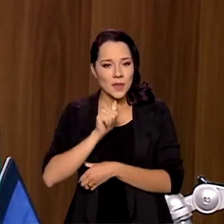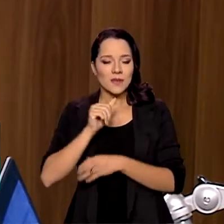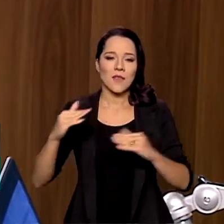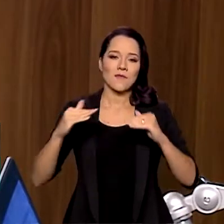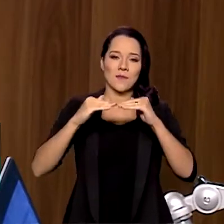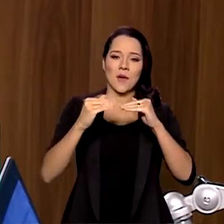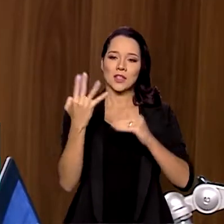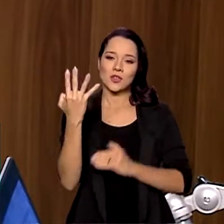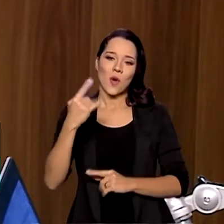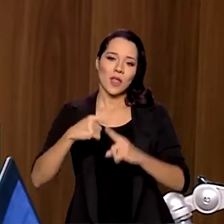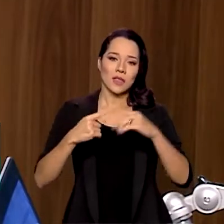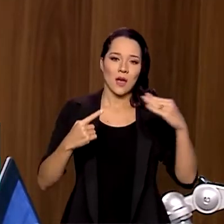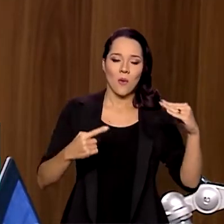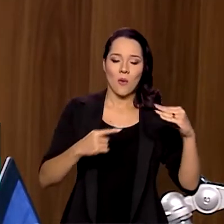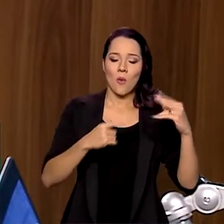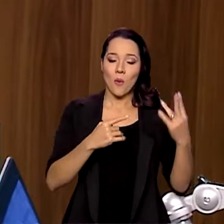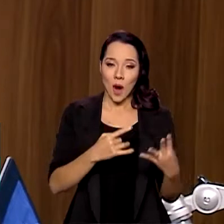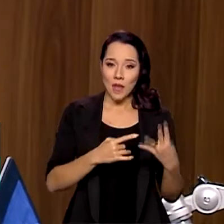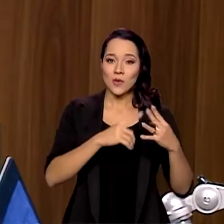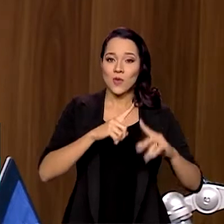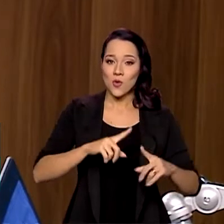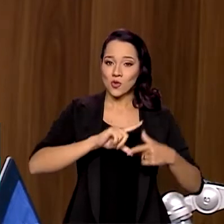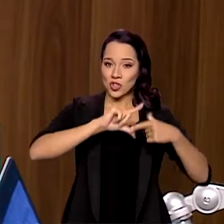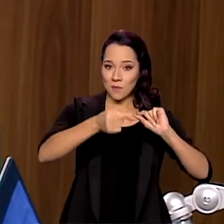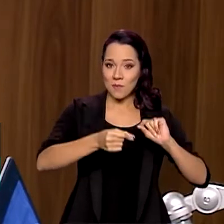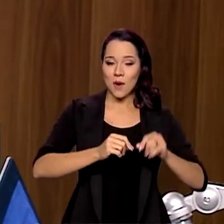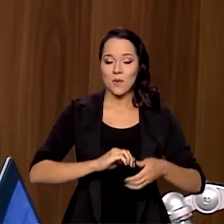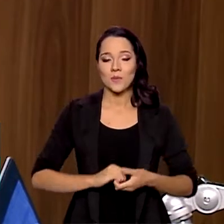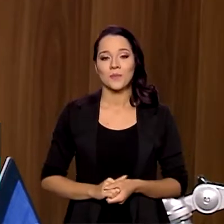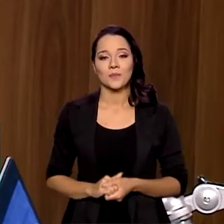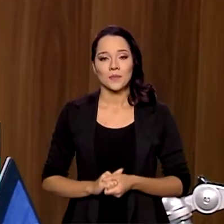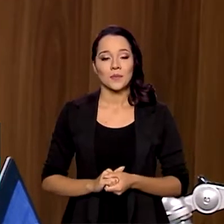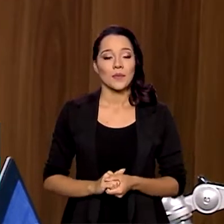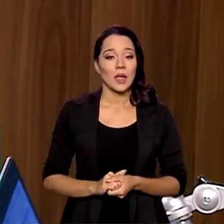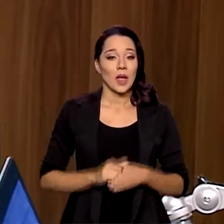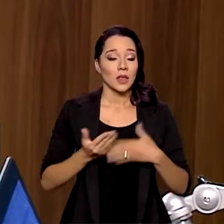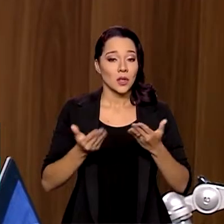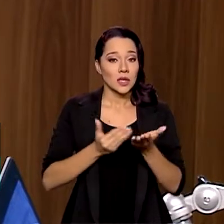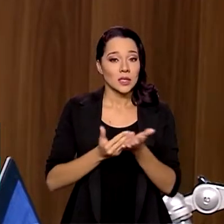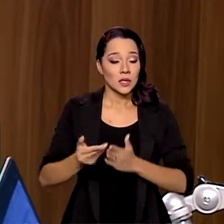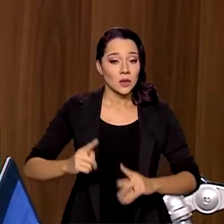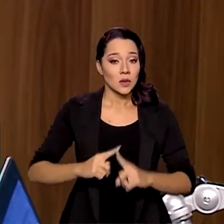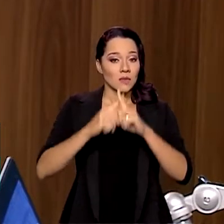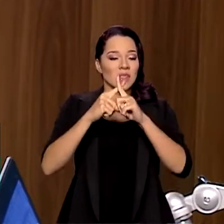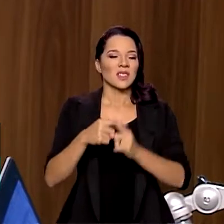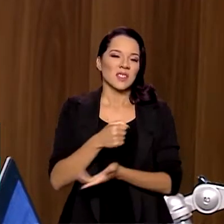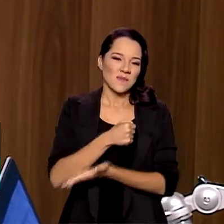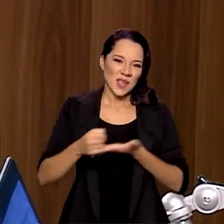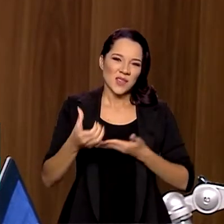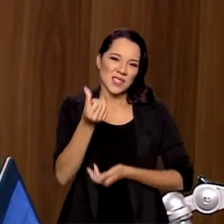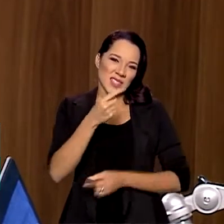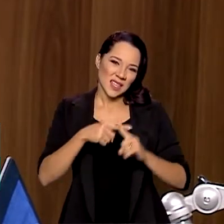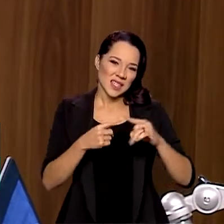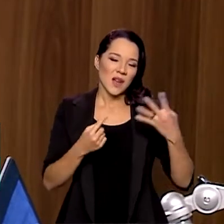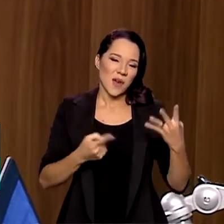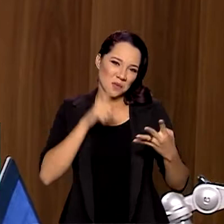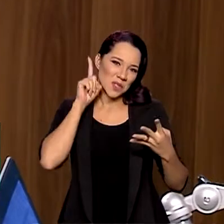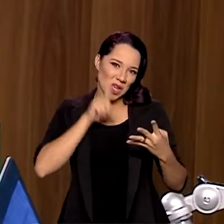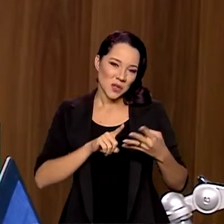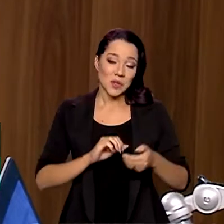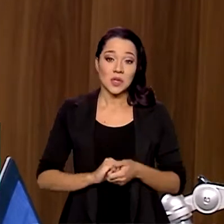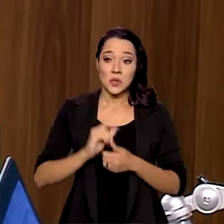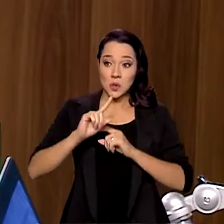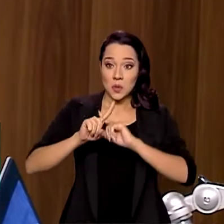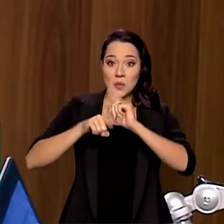de 4-4 com o Japão, numa partida válida pelo Grupo D. Na estreia da competição, perdemos de 6-4 para os Estados Unidos e